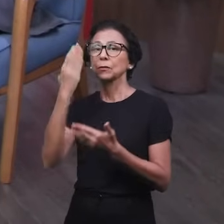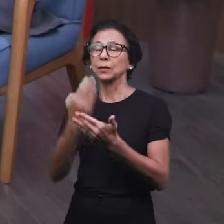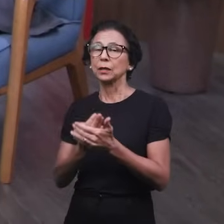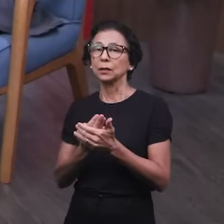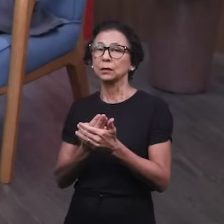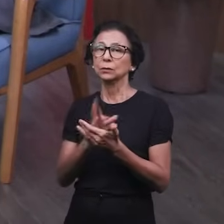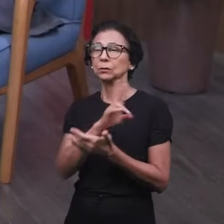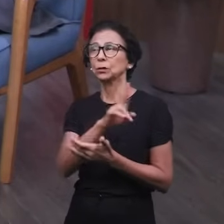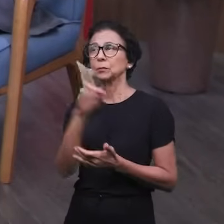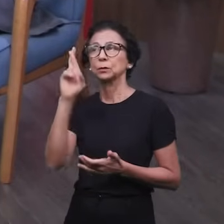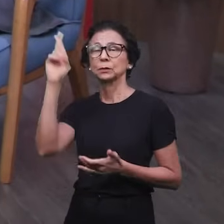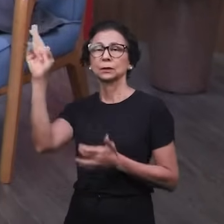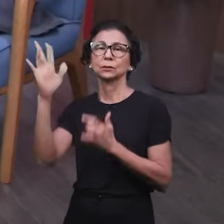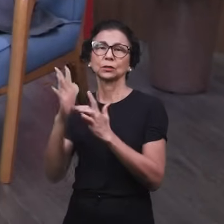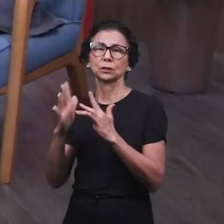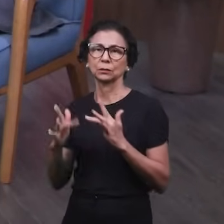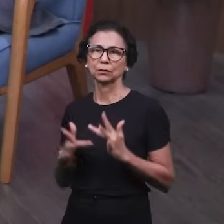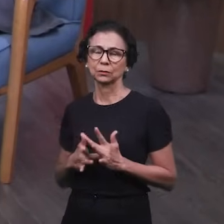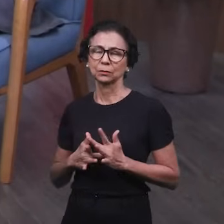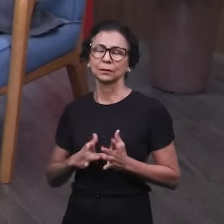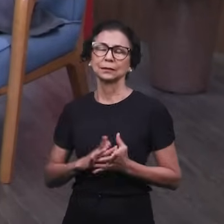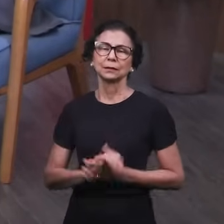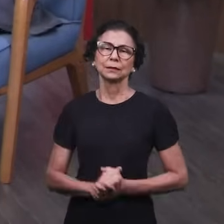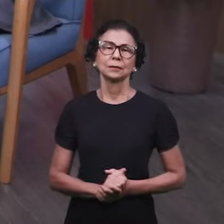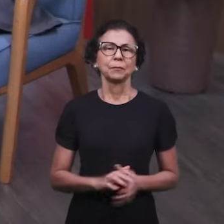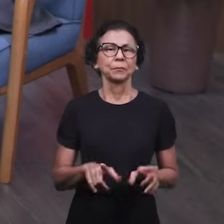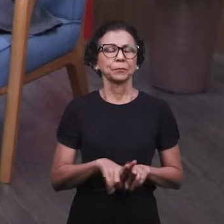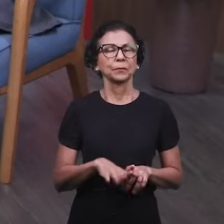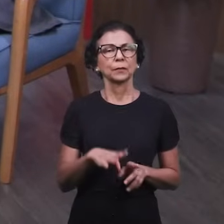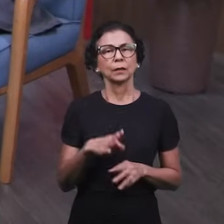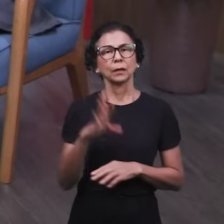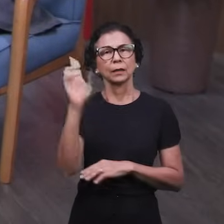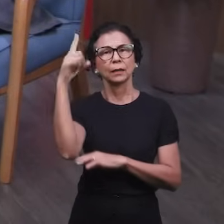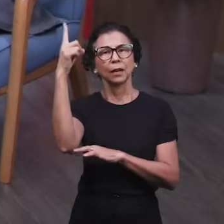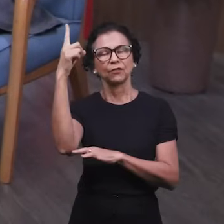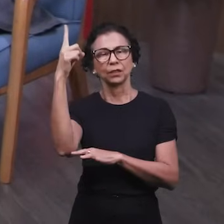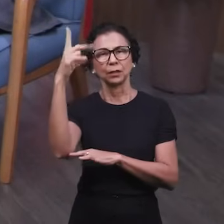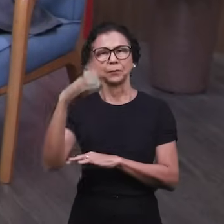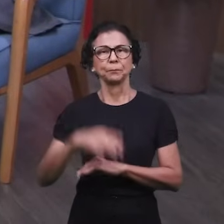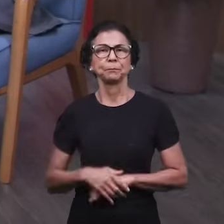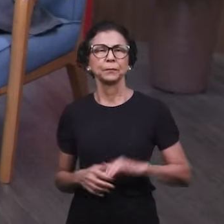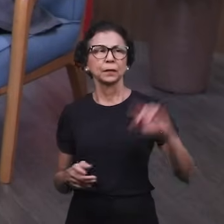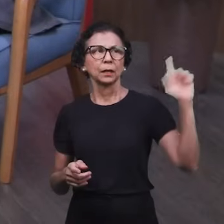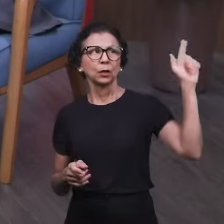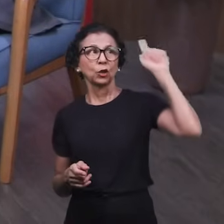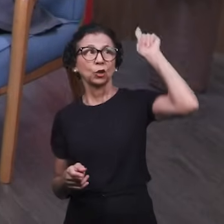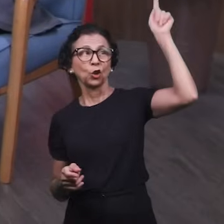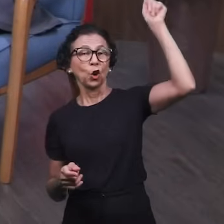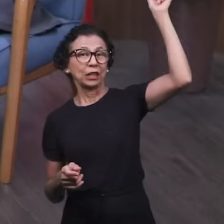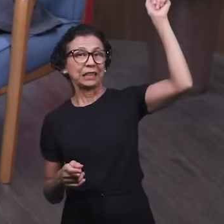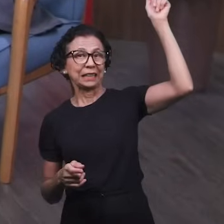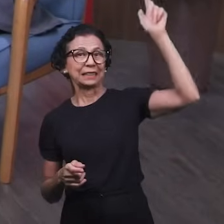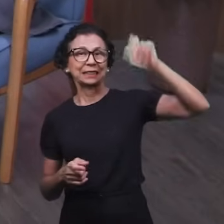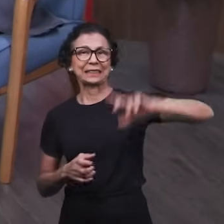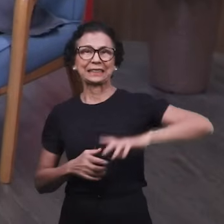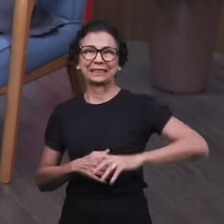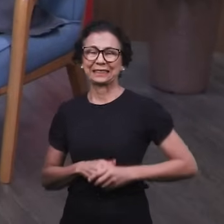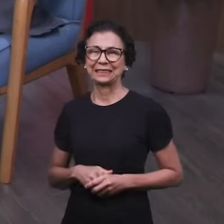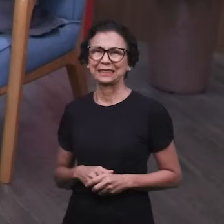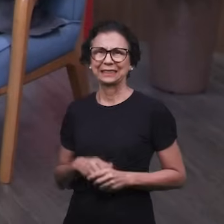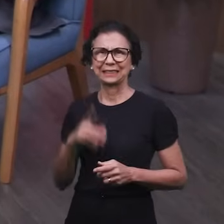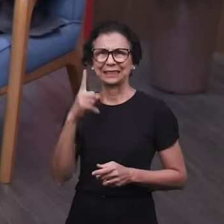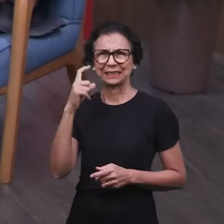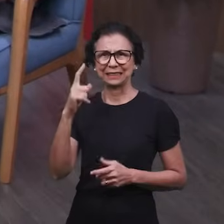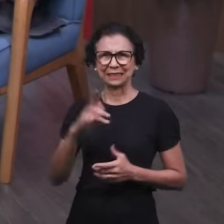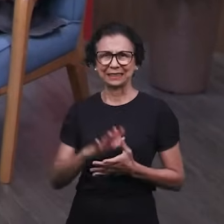o carro, mas falando do equipamento, né, de Davi e Golias. Golias estava confiado. A Bíblia, é interessante que a Bíblia descreve